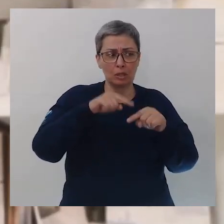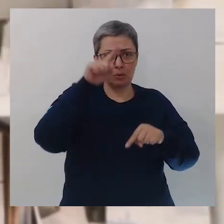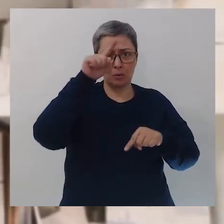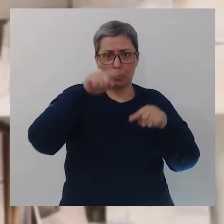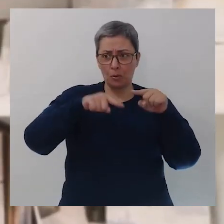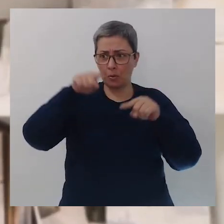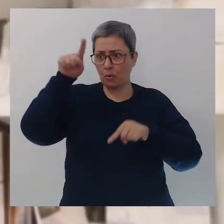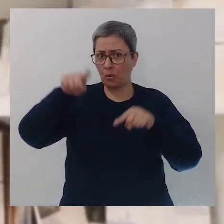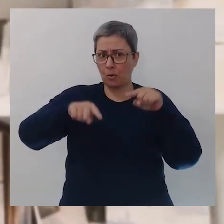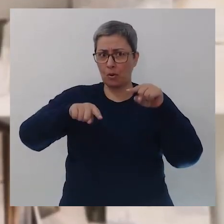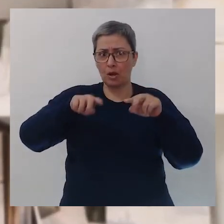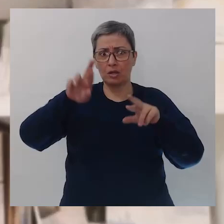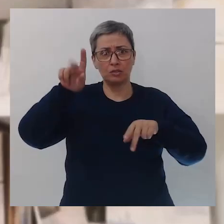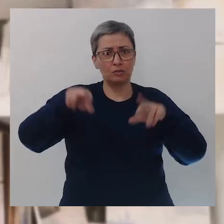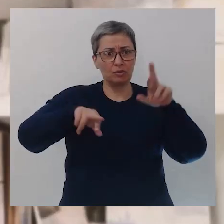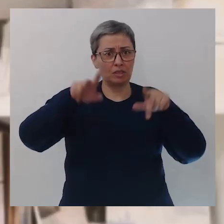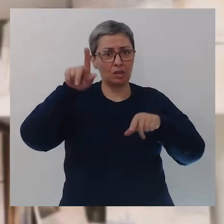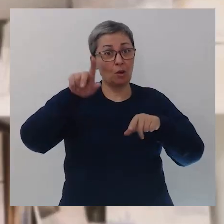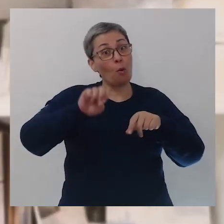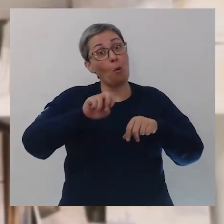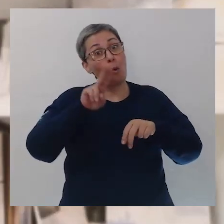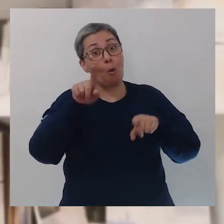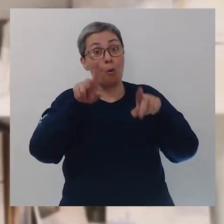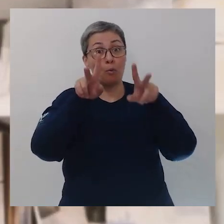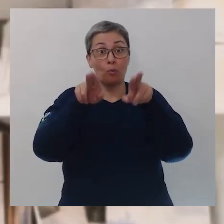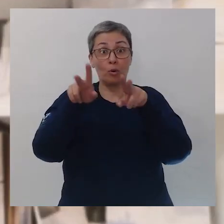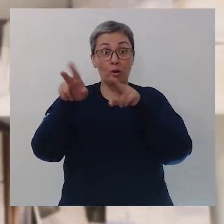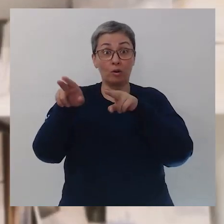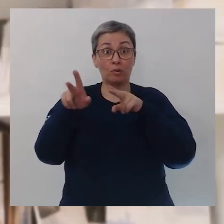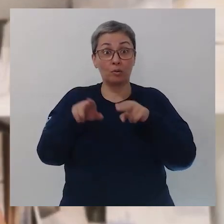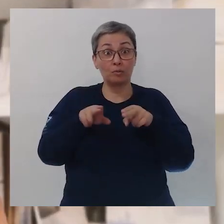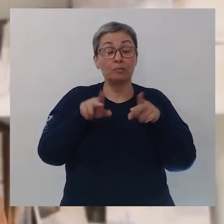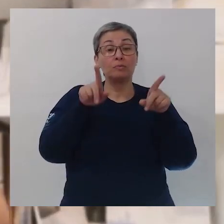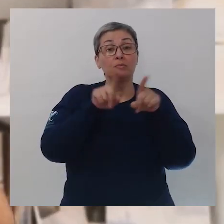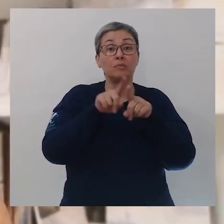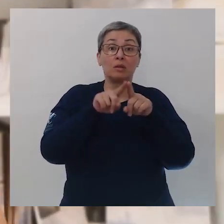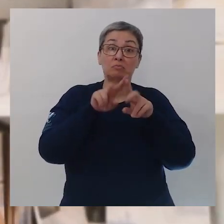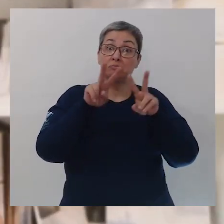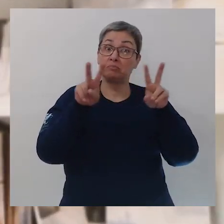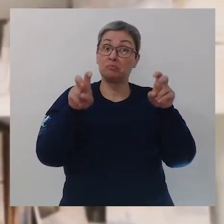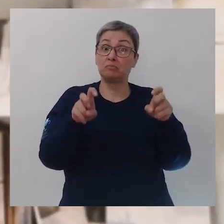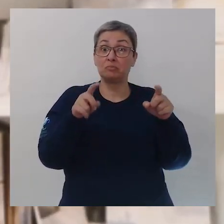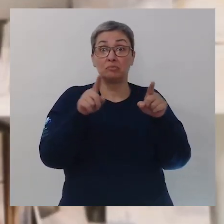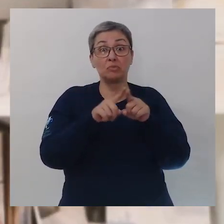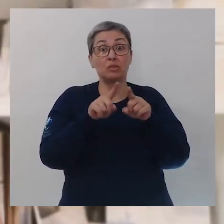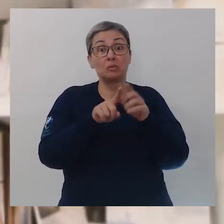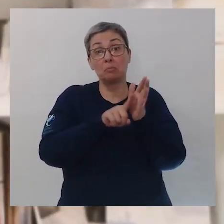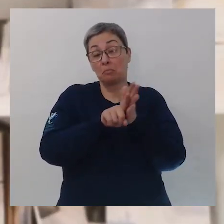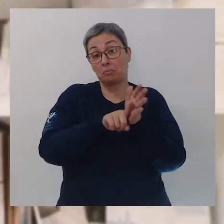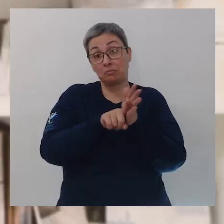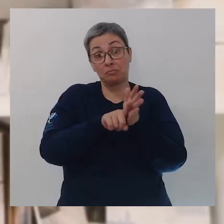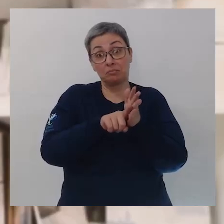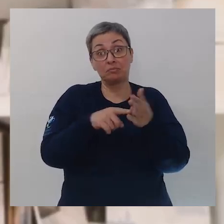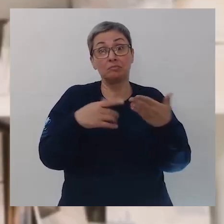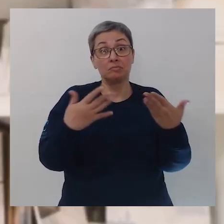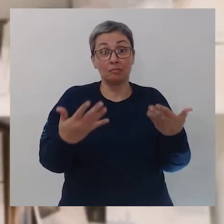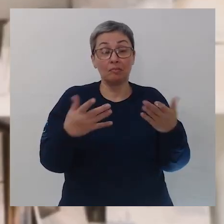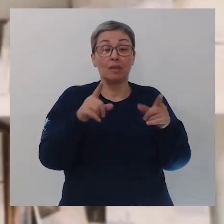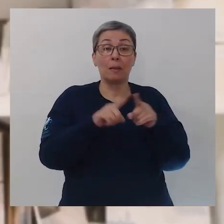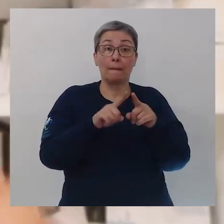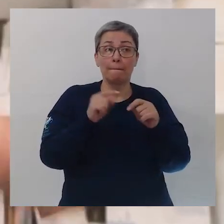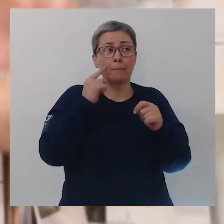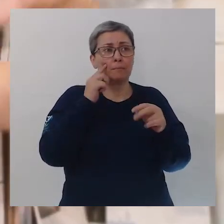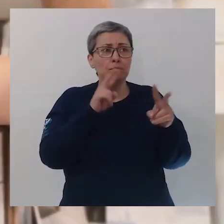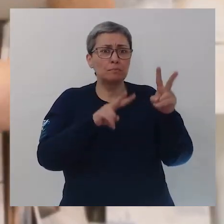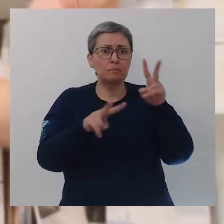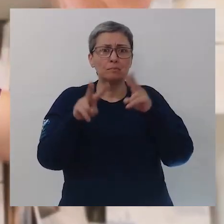das diferenças, né, ou das igualdades, né, sobre determinada pesquisa.